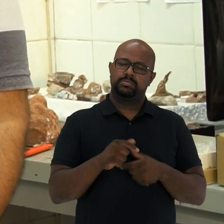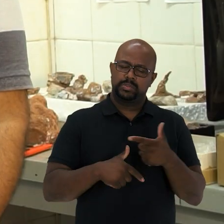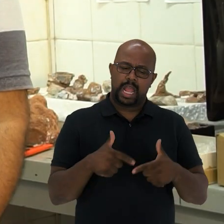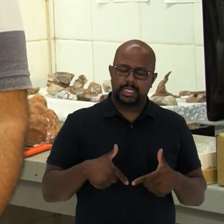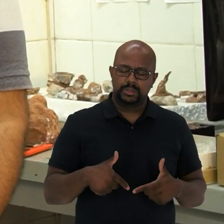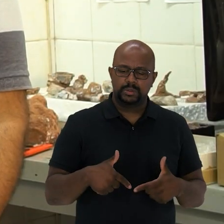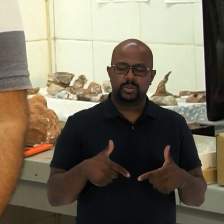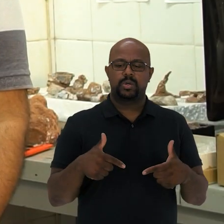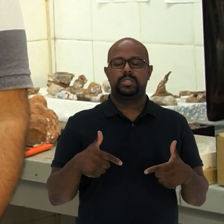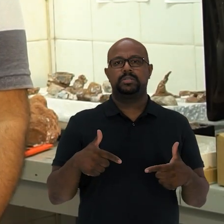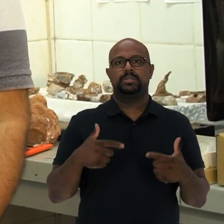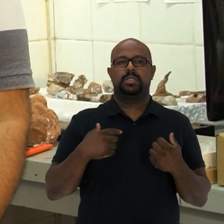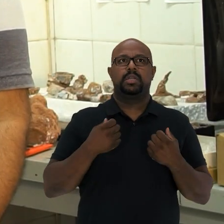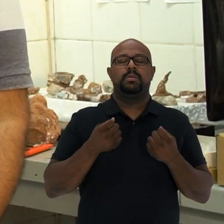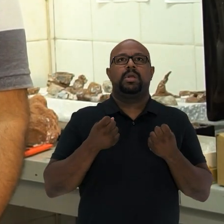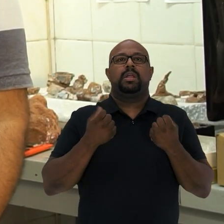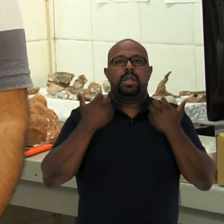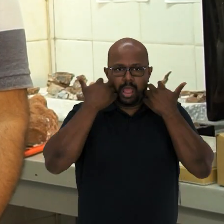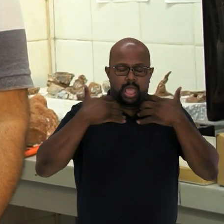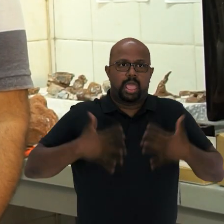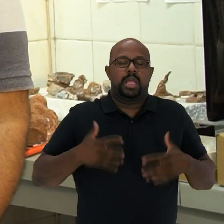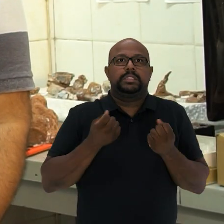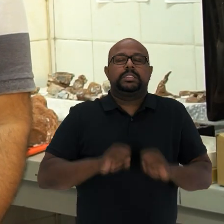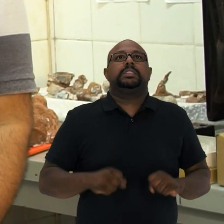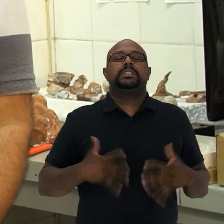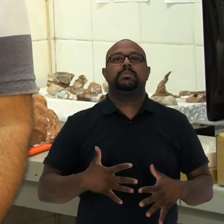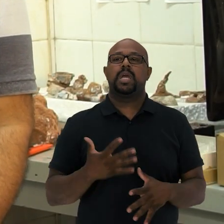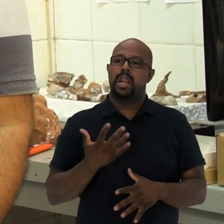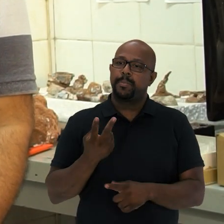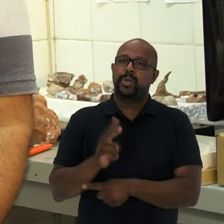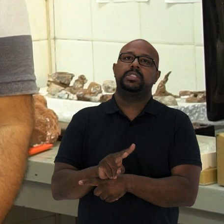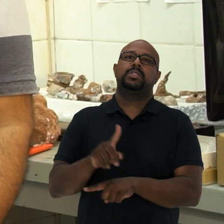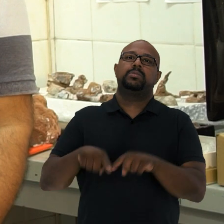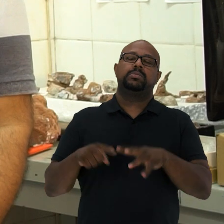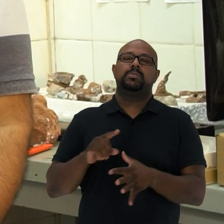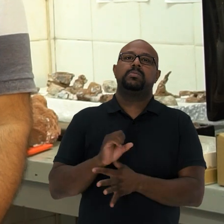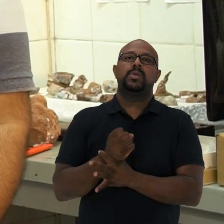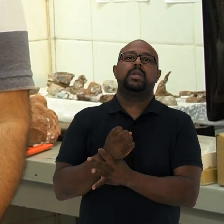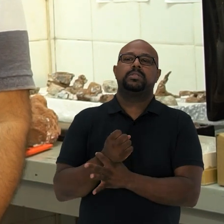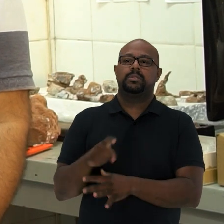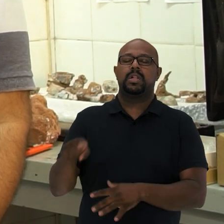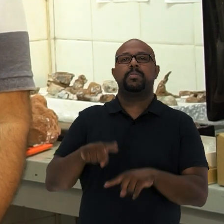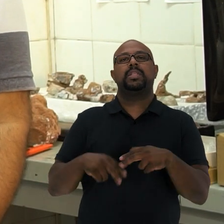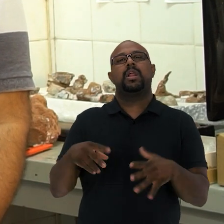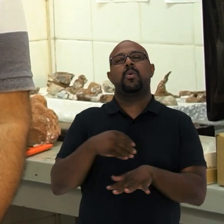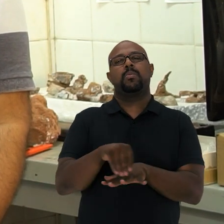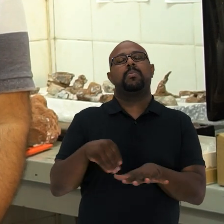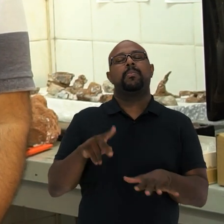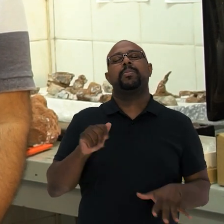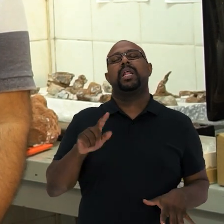fizeram ações desesperadas de proteção do patrimônio paleontológico.